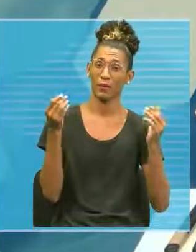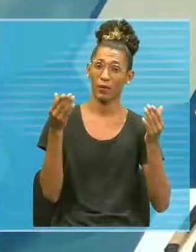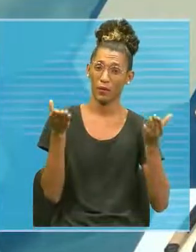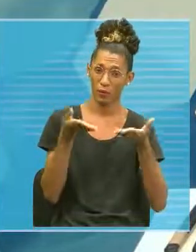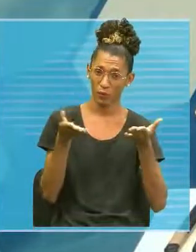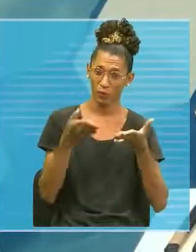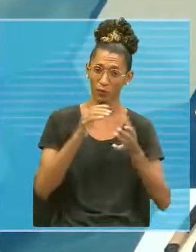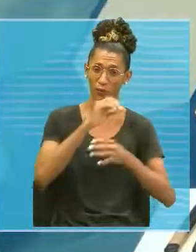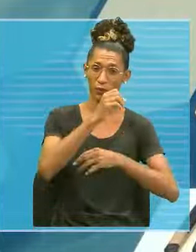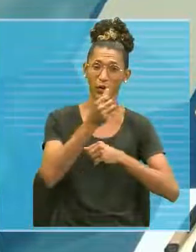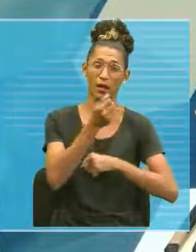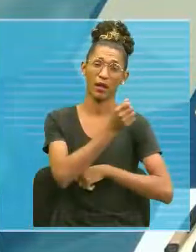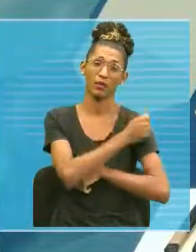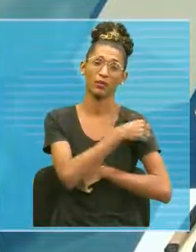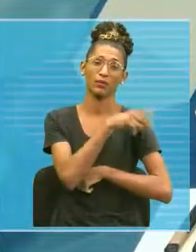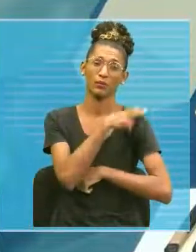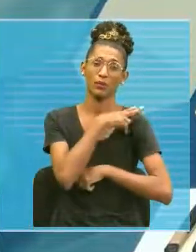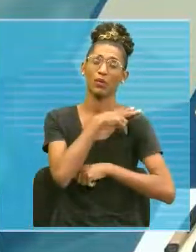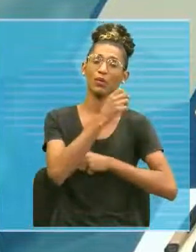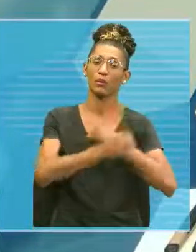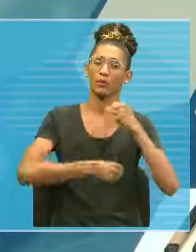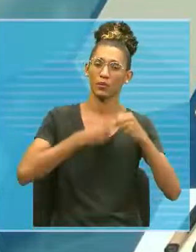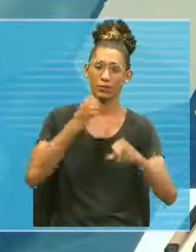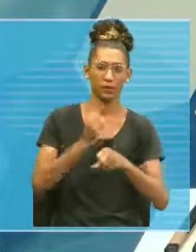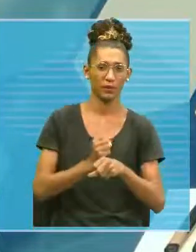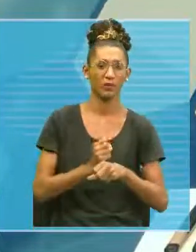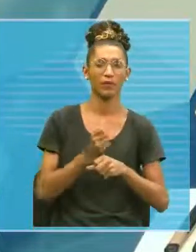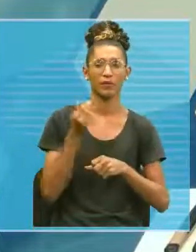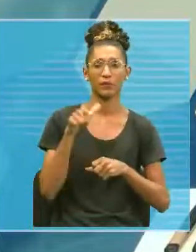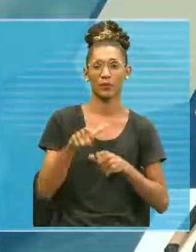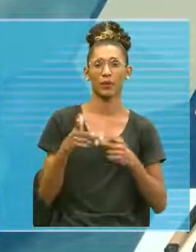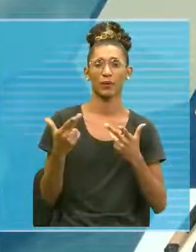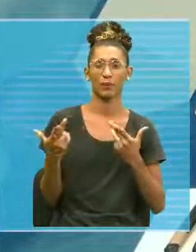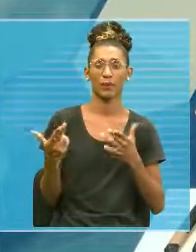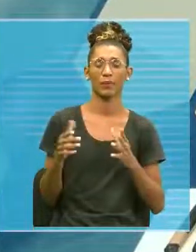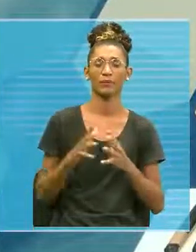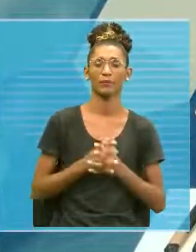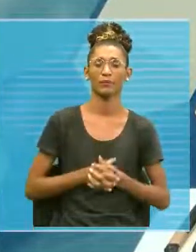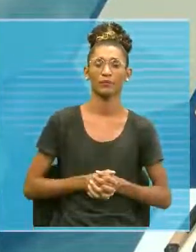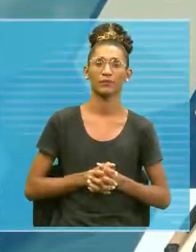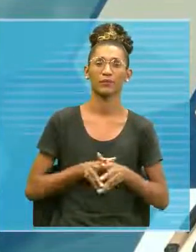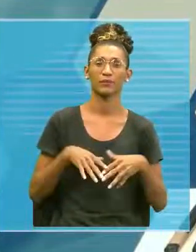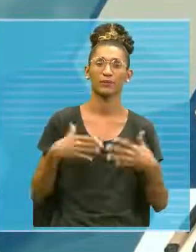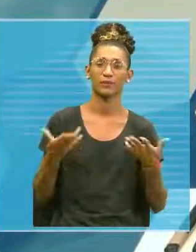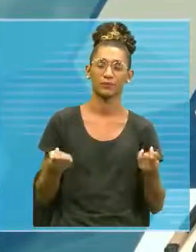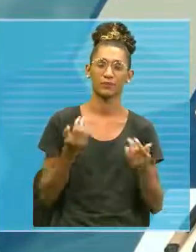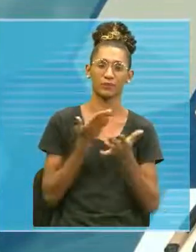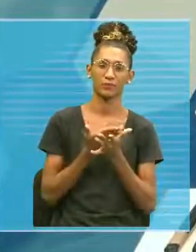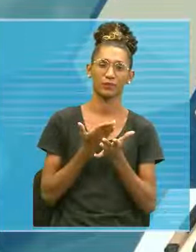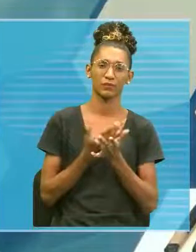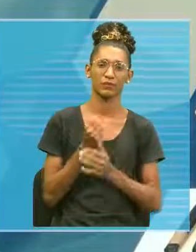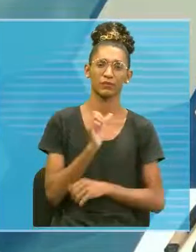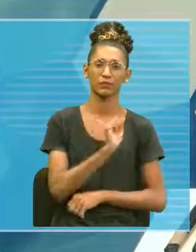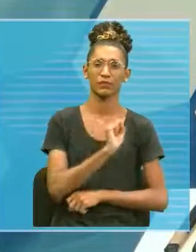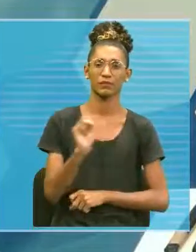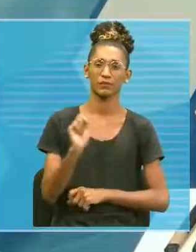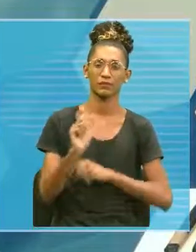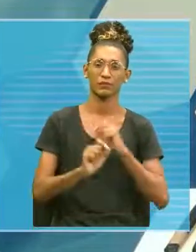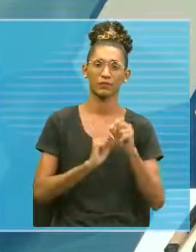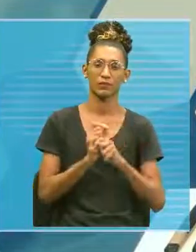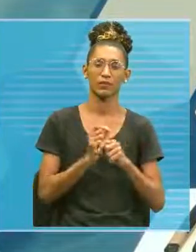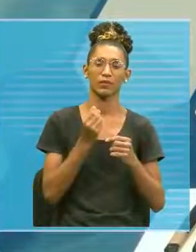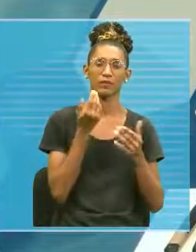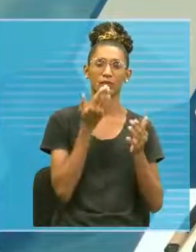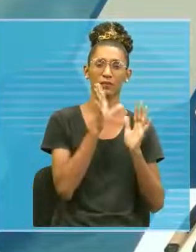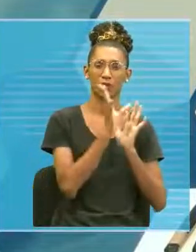ano que vem o e nem é esse mesmo formado por isso você vai ver aqui durante o semestre que as nossas aulas